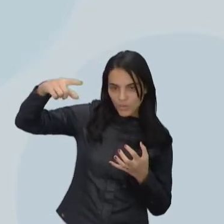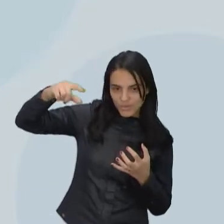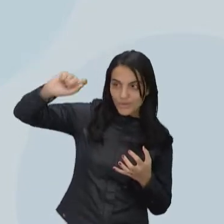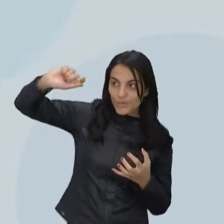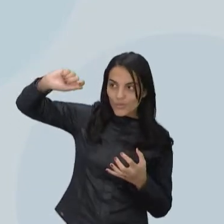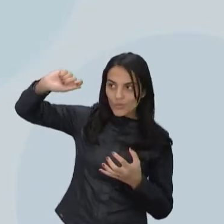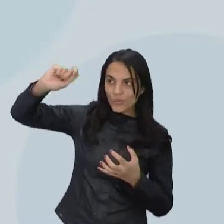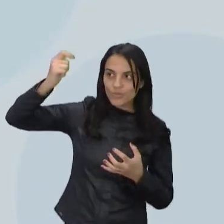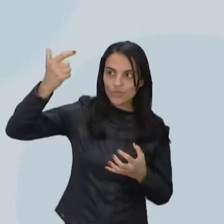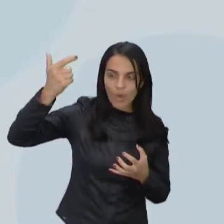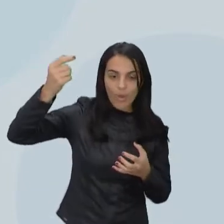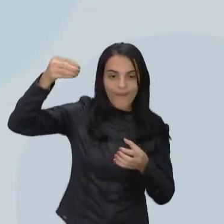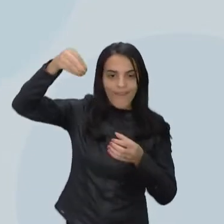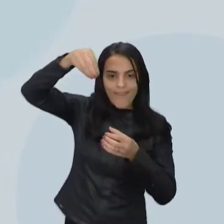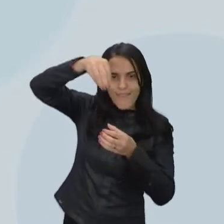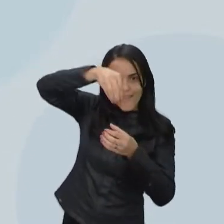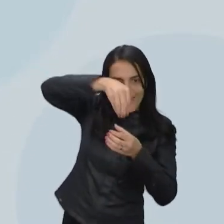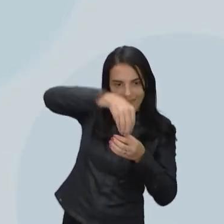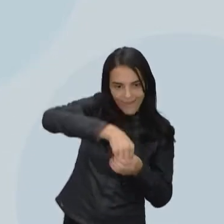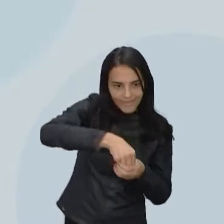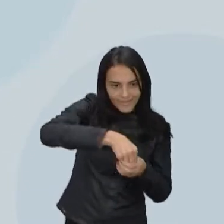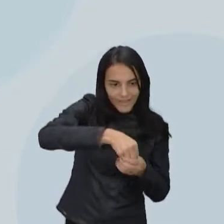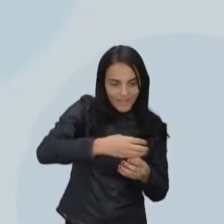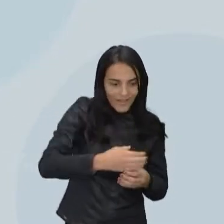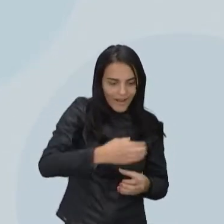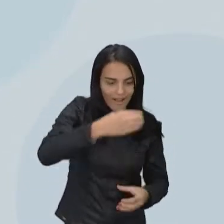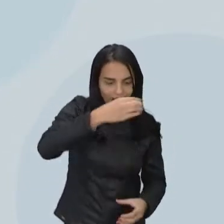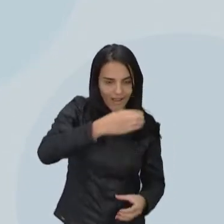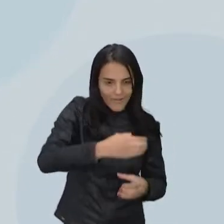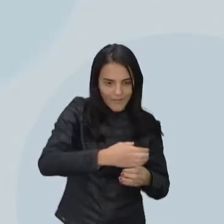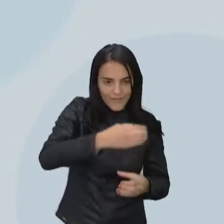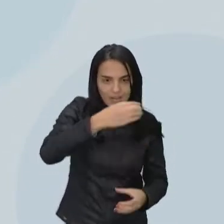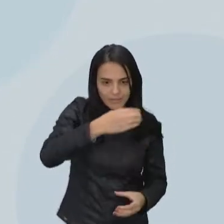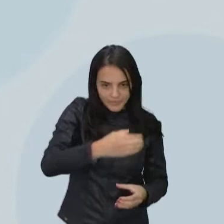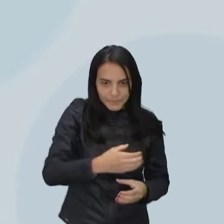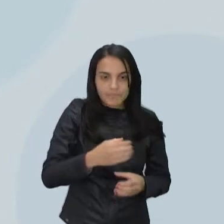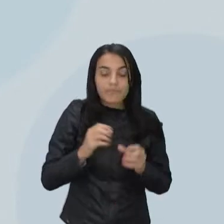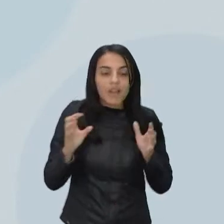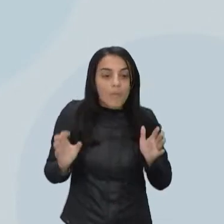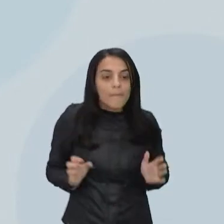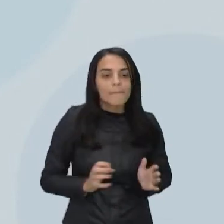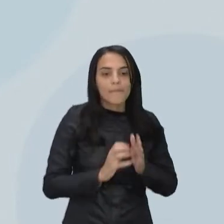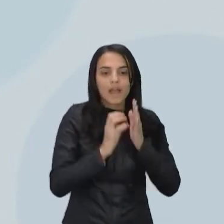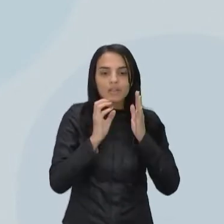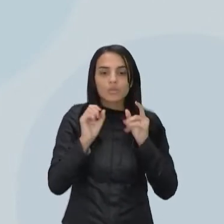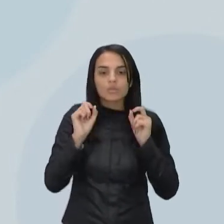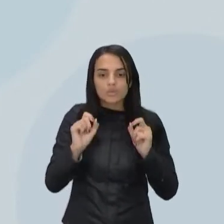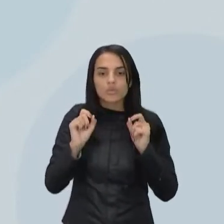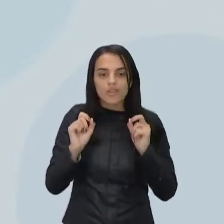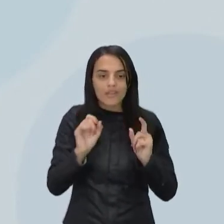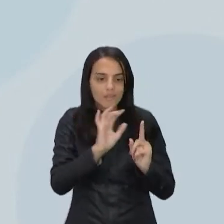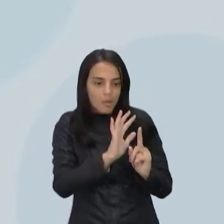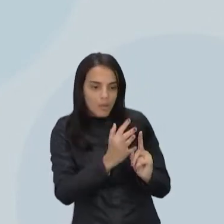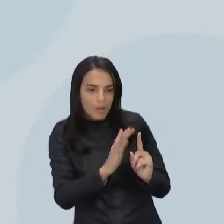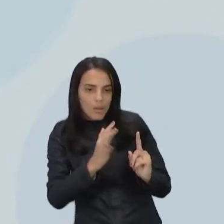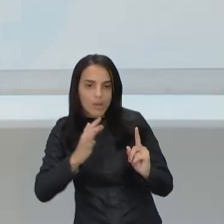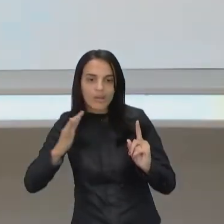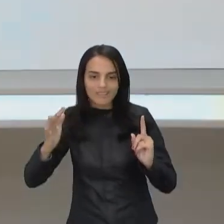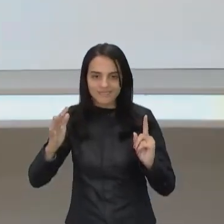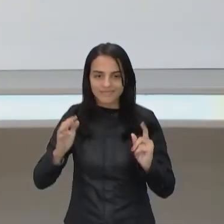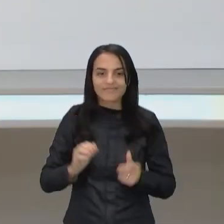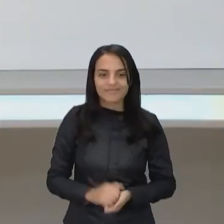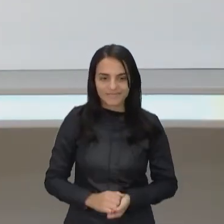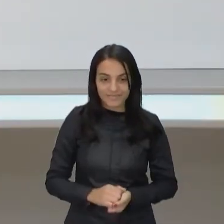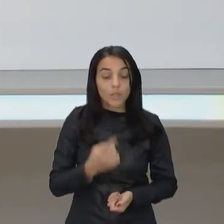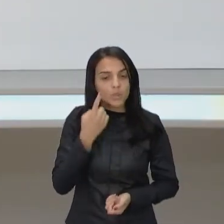pela garrafa, sofra a refração, mas numa condição especial de reflexão total. Volta para mim aqui, por favor,